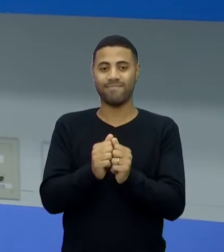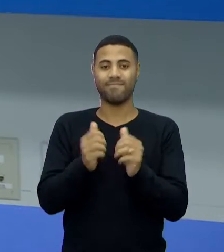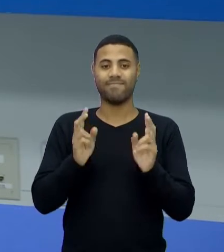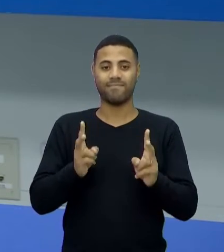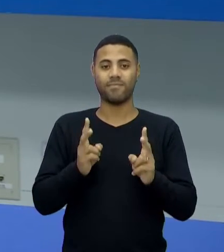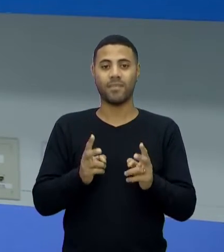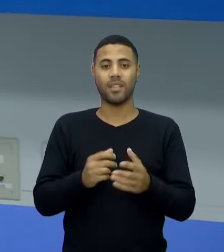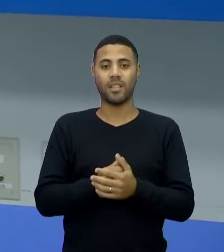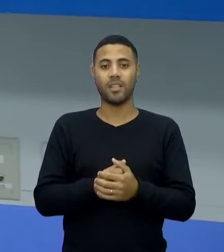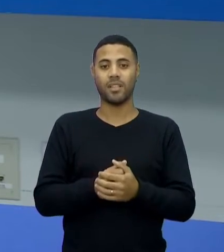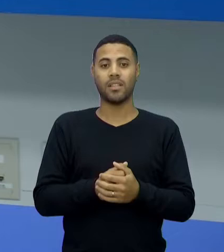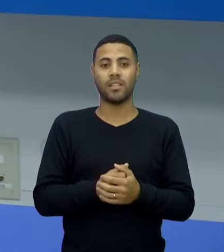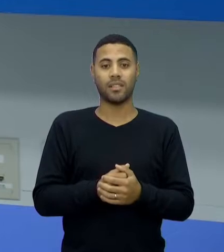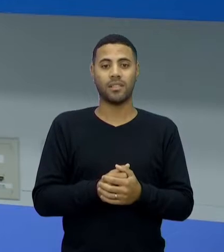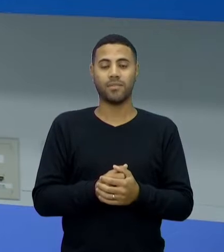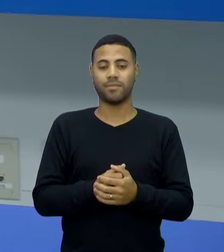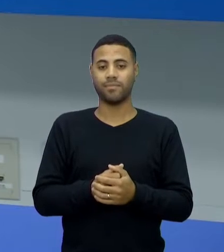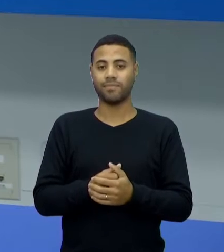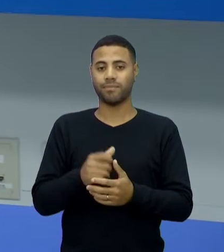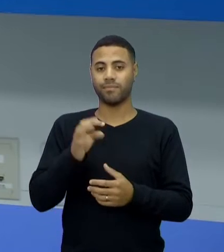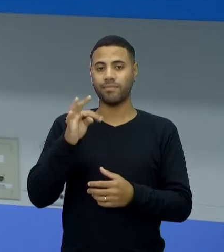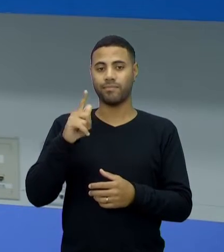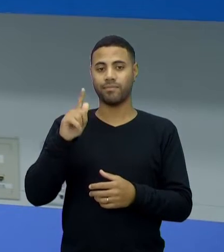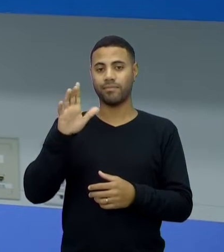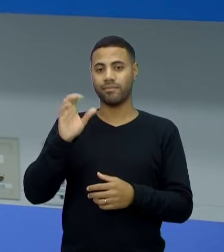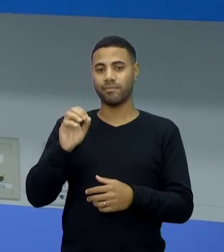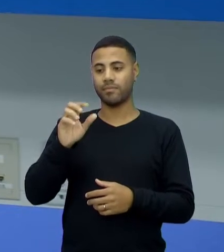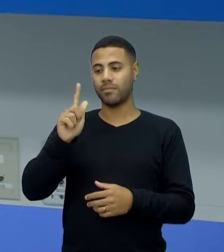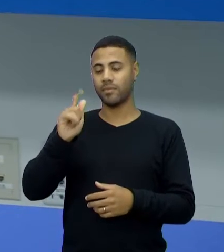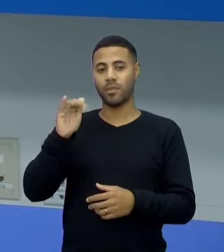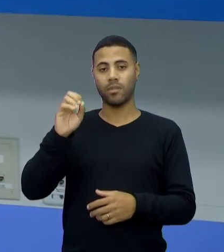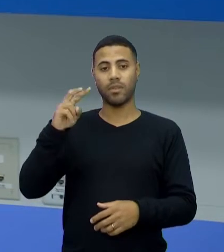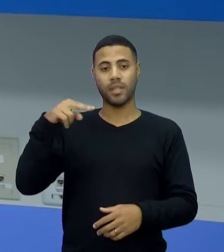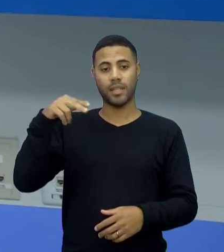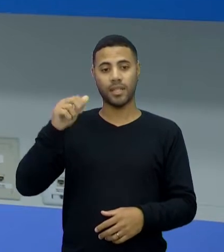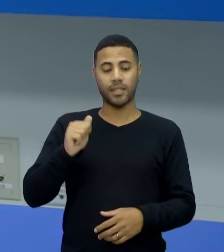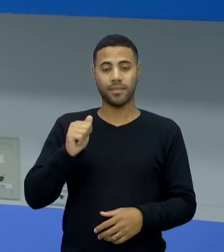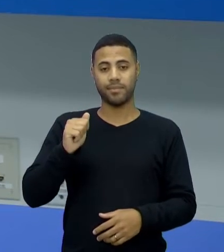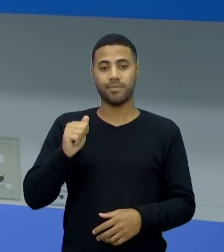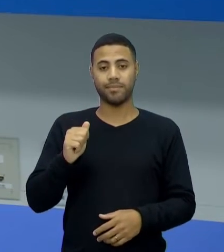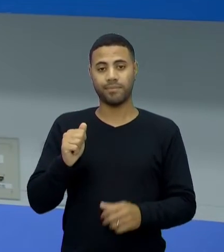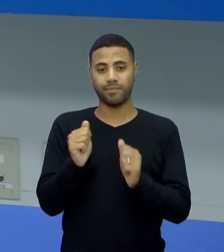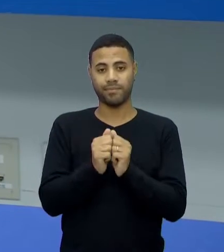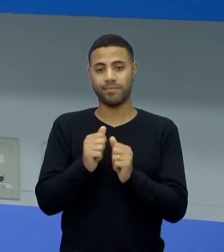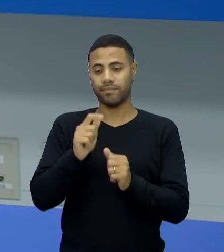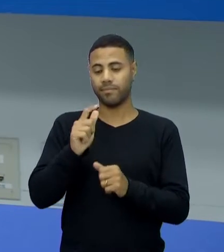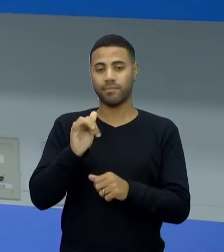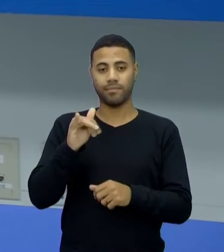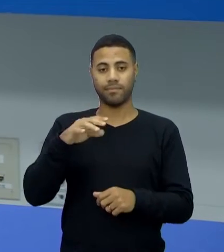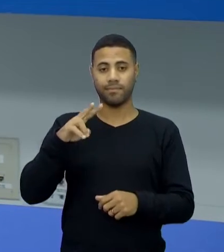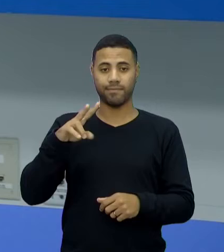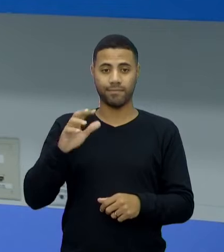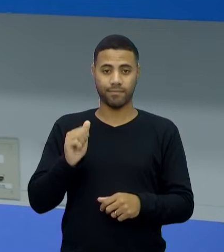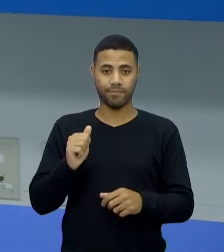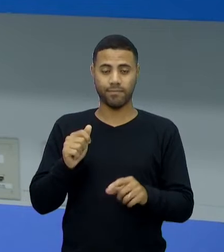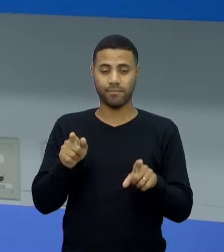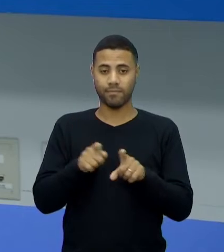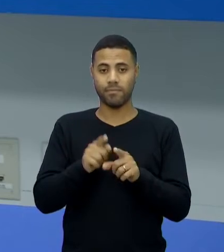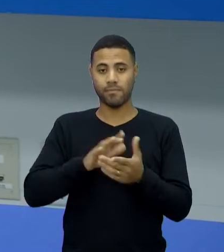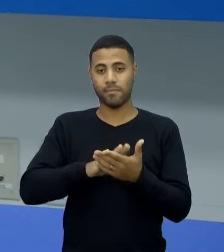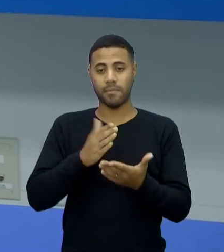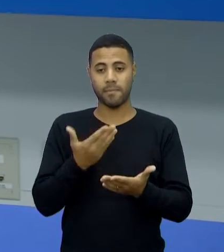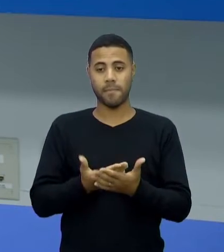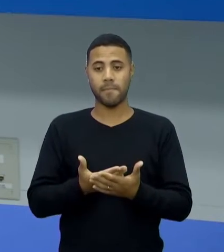Dessa vez o e a Giovana que vão eh tá acompanhando a nossa aula democratizando né o